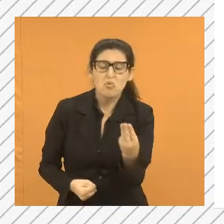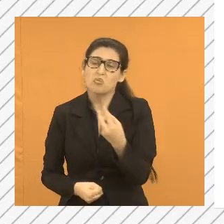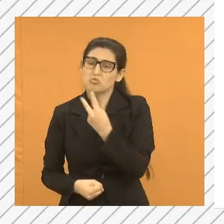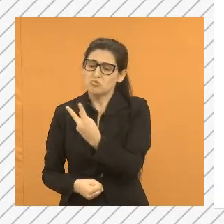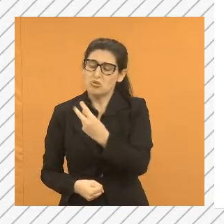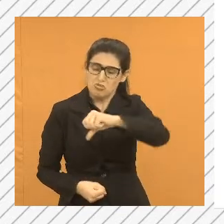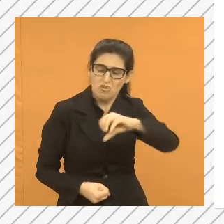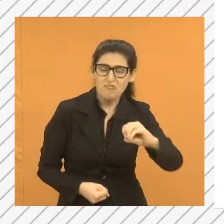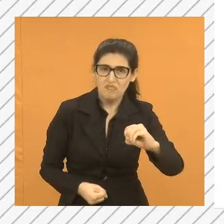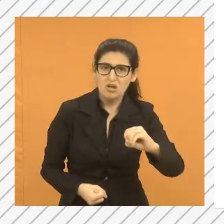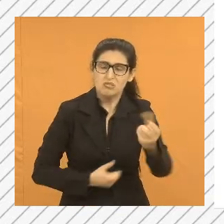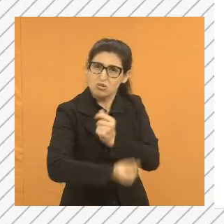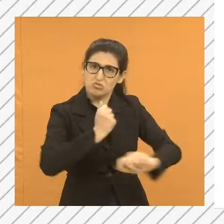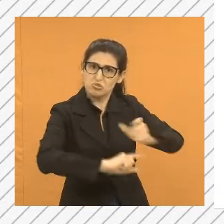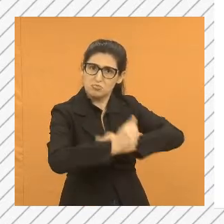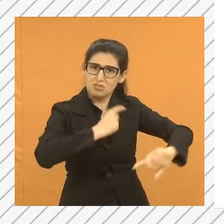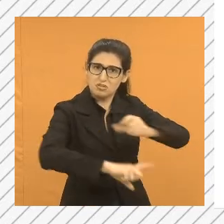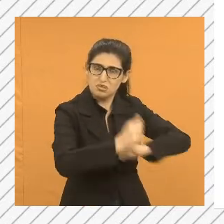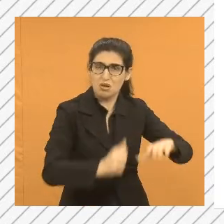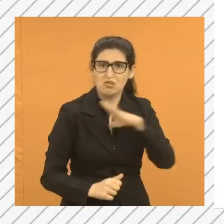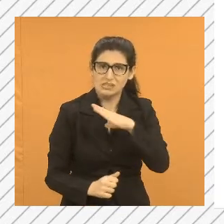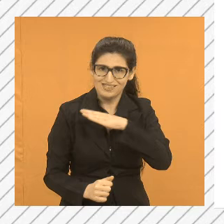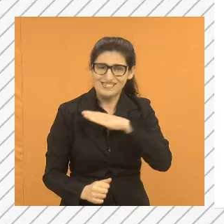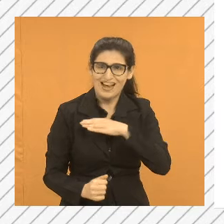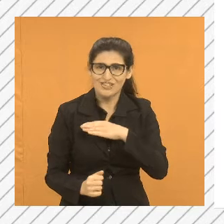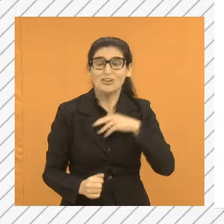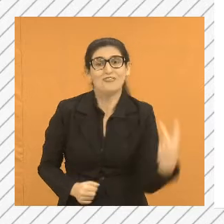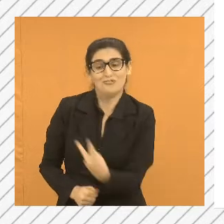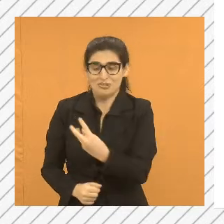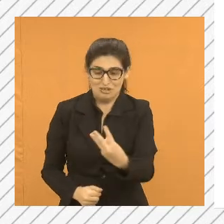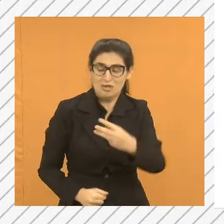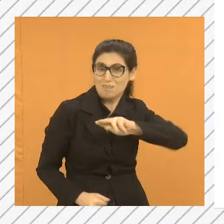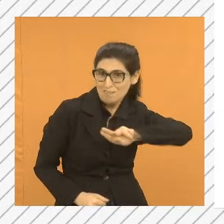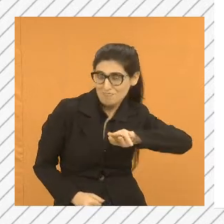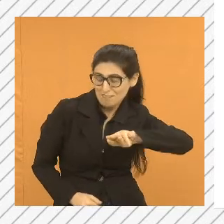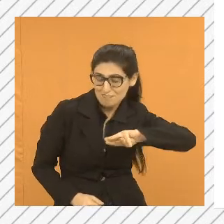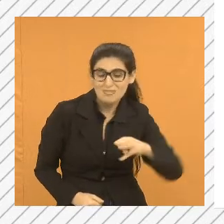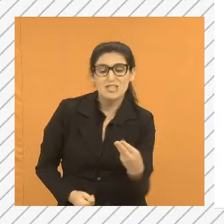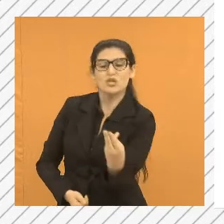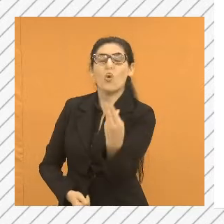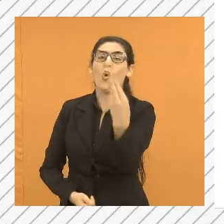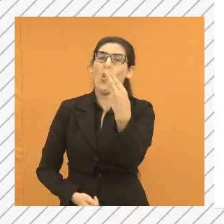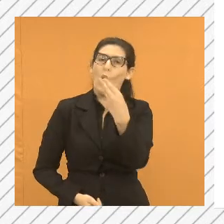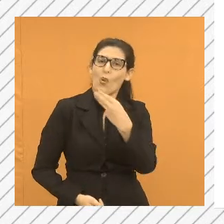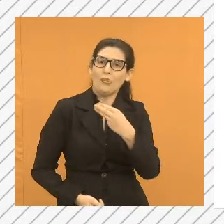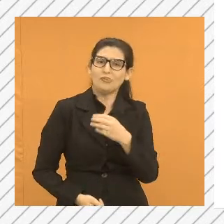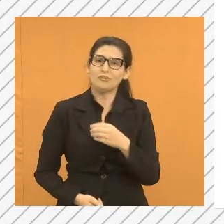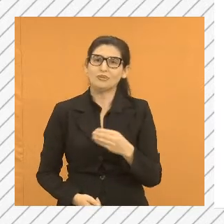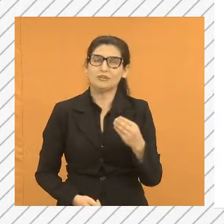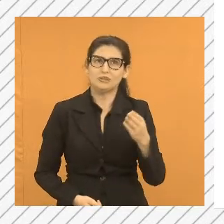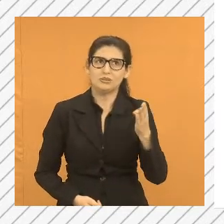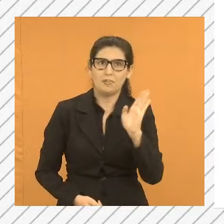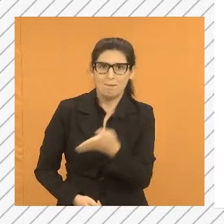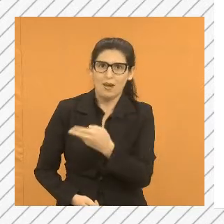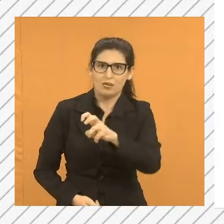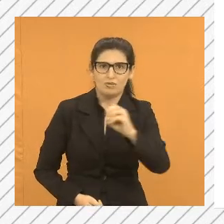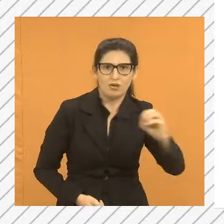46.290.000 da administração municipal, 23,5 milhões do governo federal